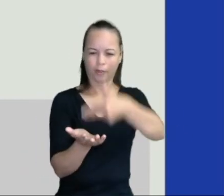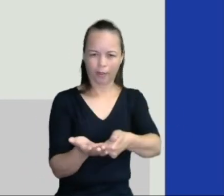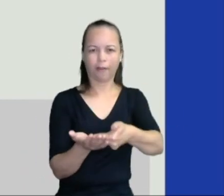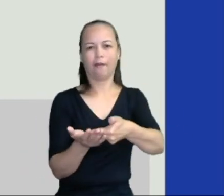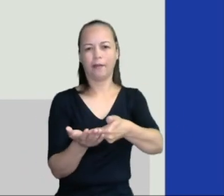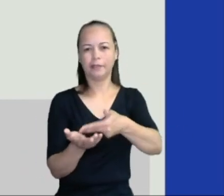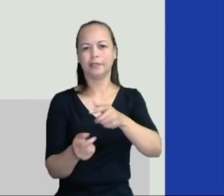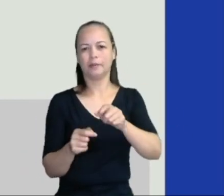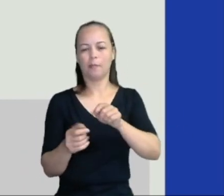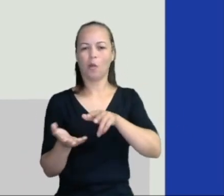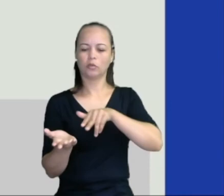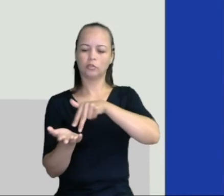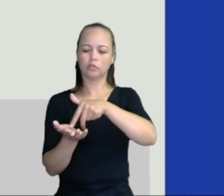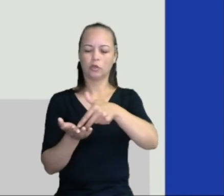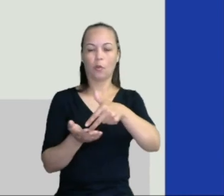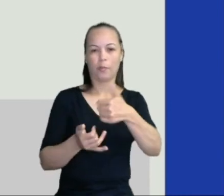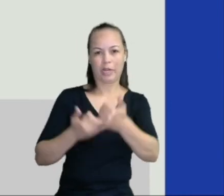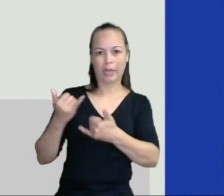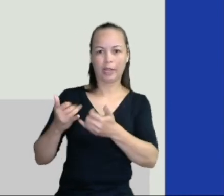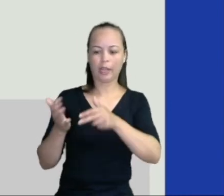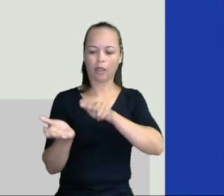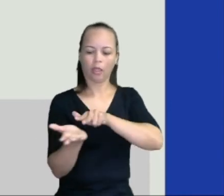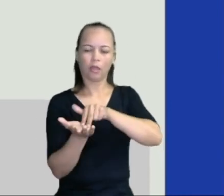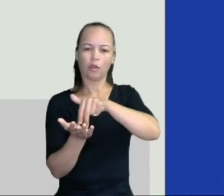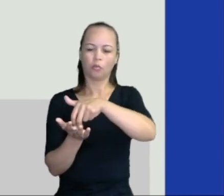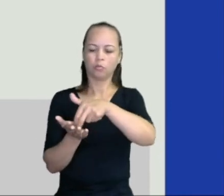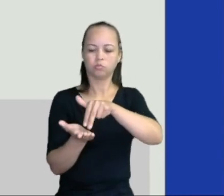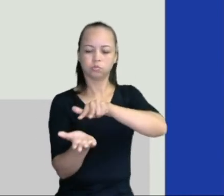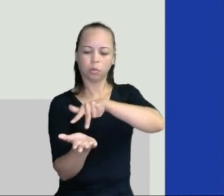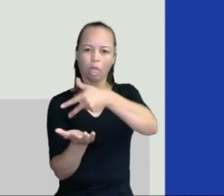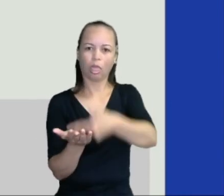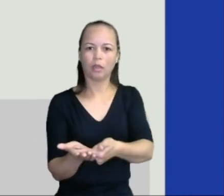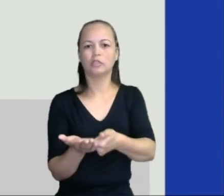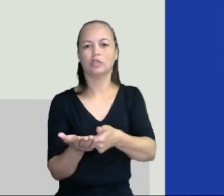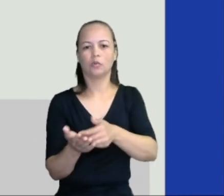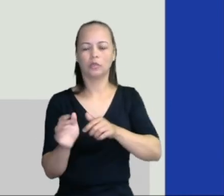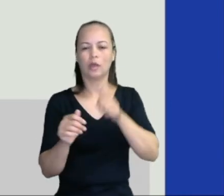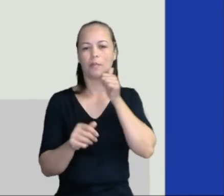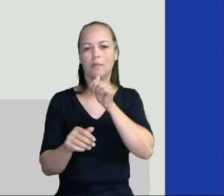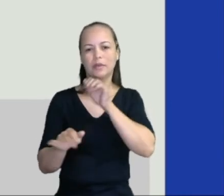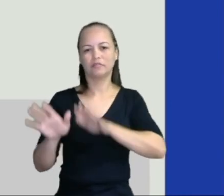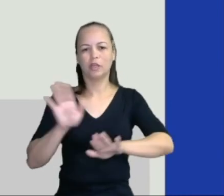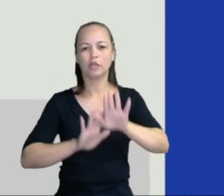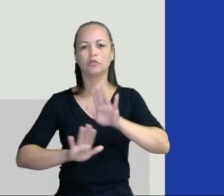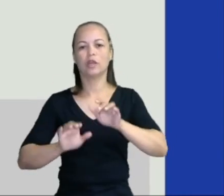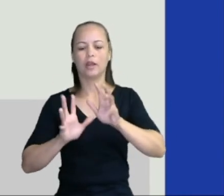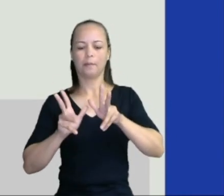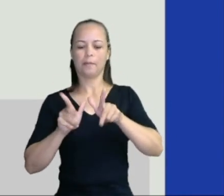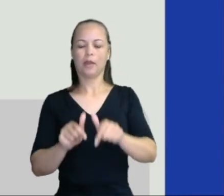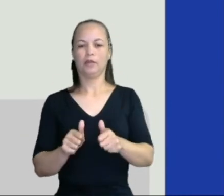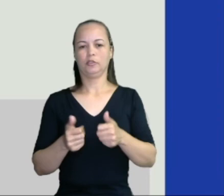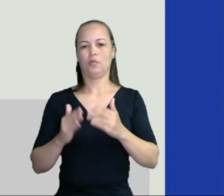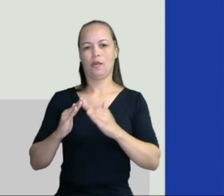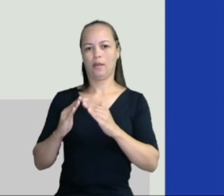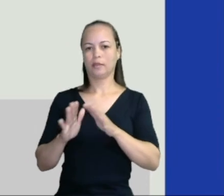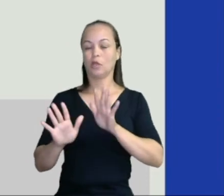ou podem escorregar ali no chão quando a mamãe estiver limpando a casa. Cuidado com as quedas, tá?